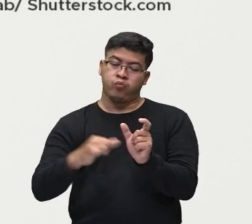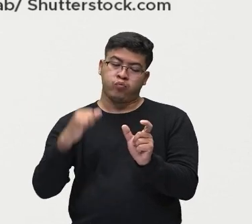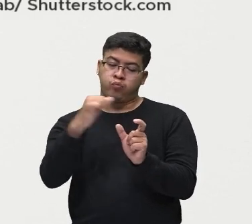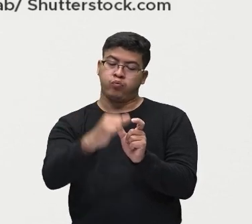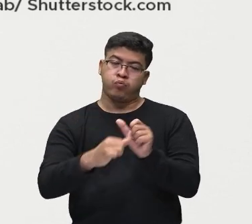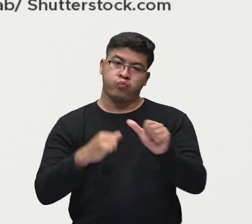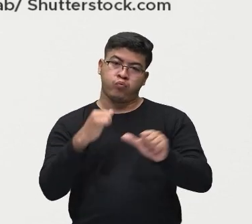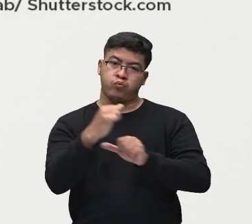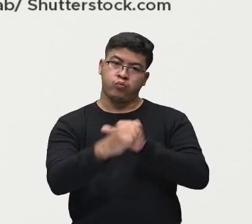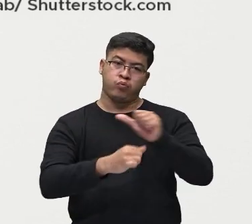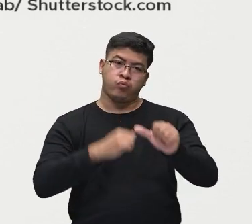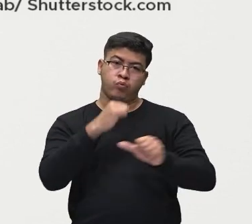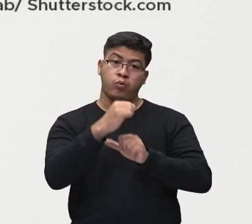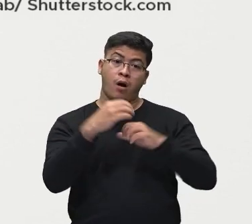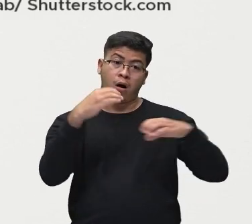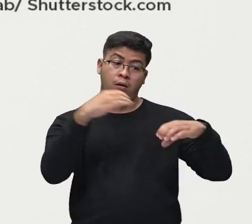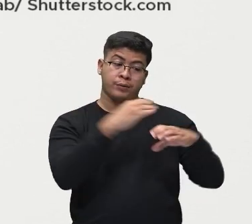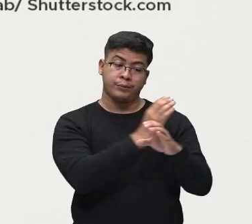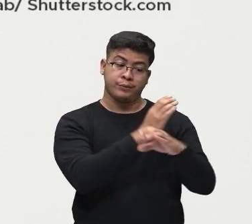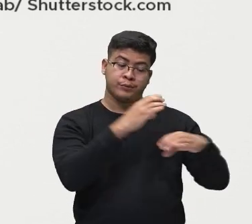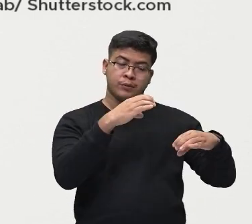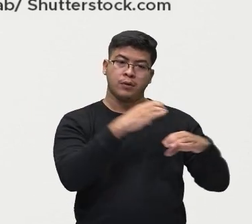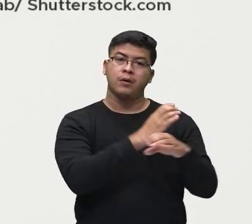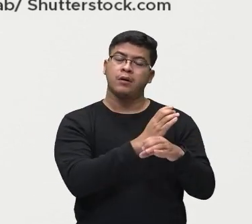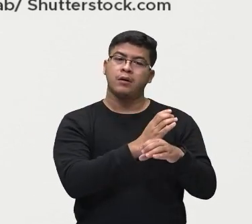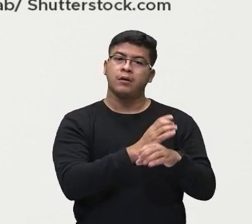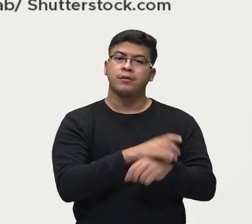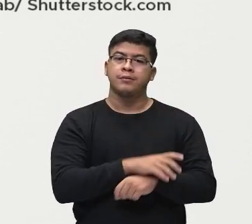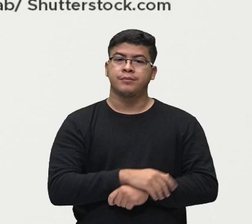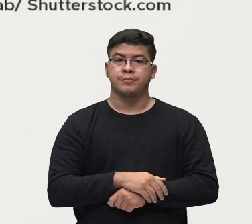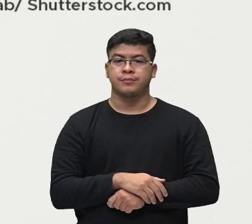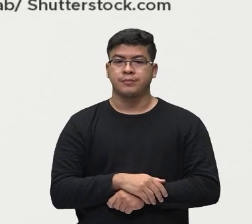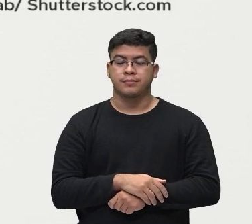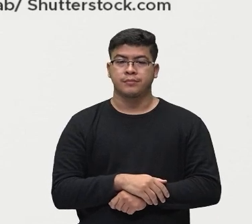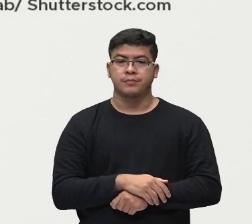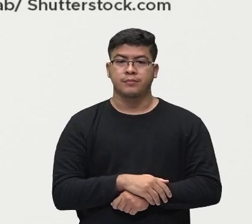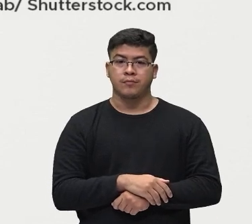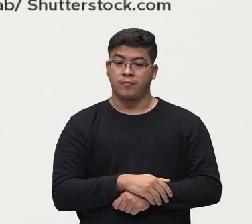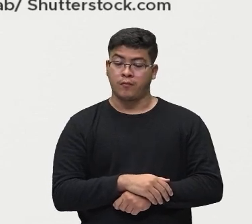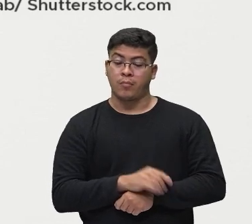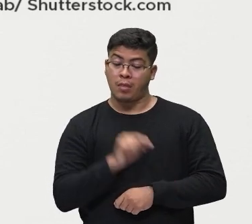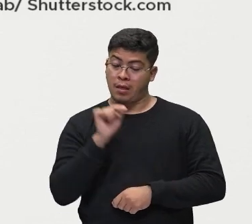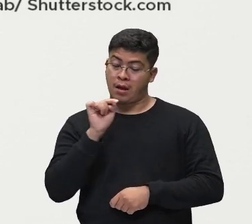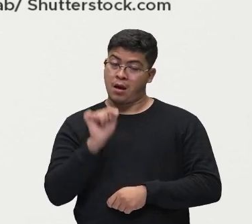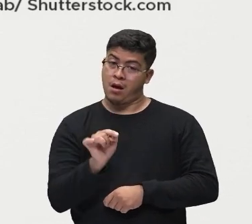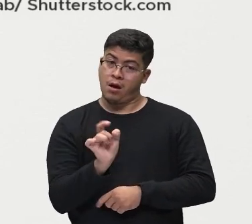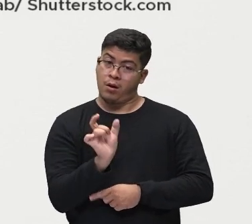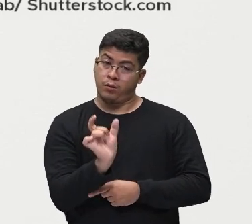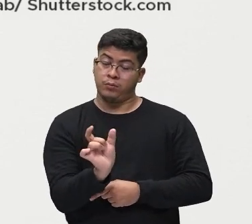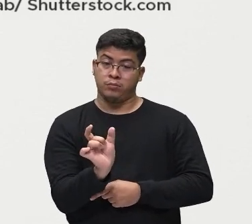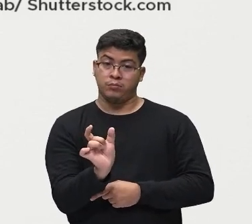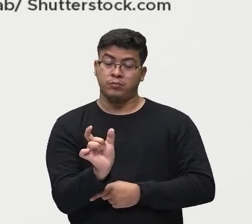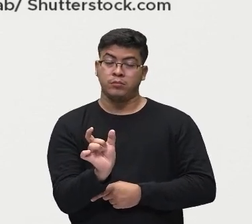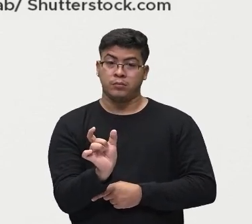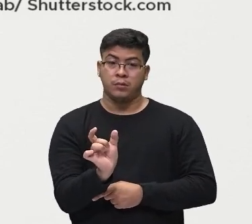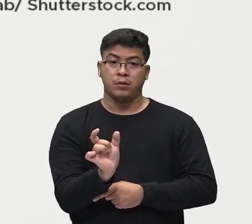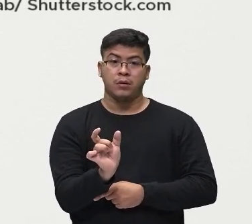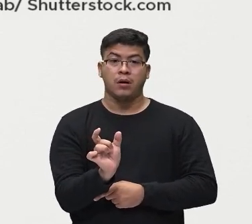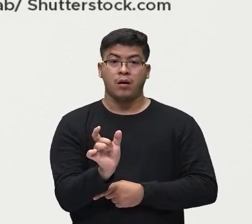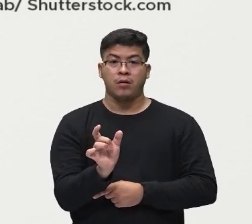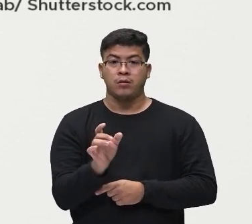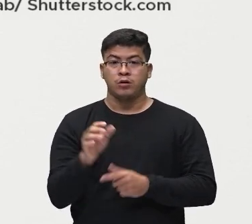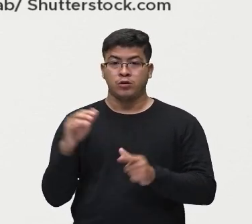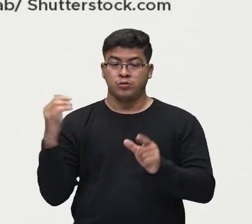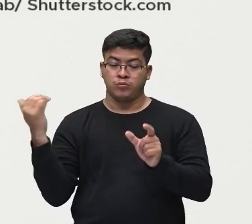transfere esse calor. Então, olha só, é a resistência que está dentro do ferro, é a resistência que vai receber